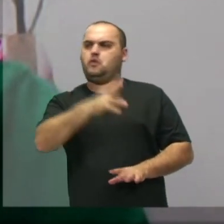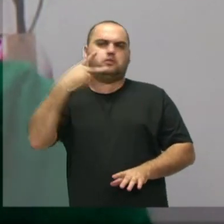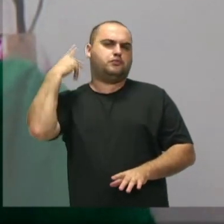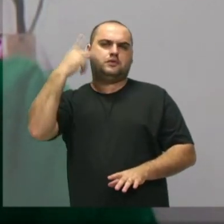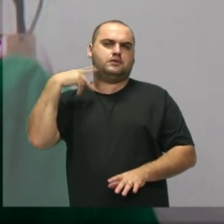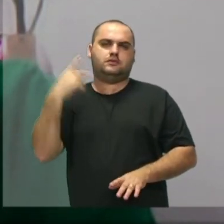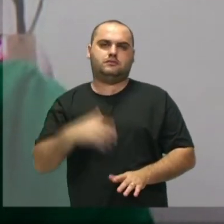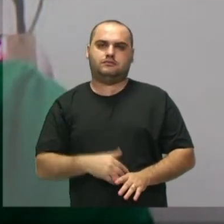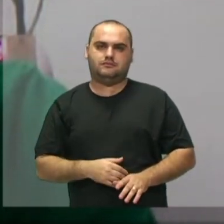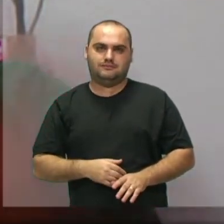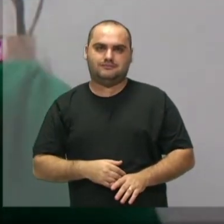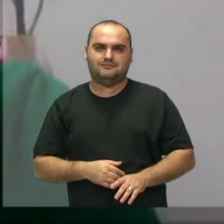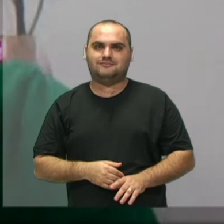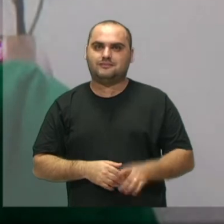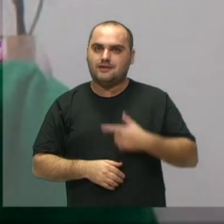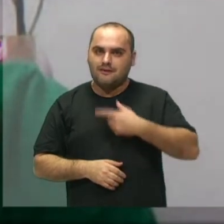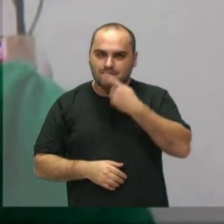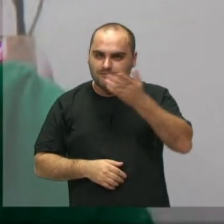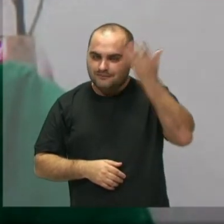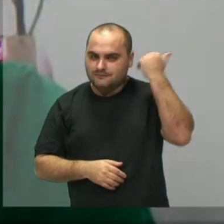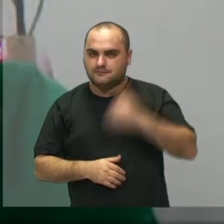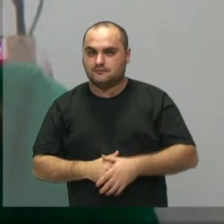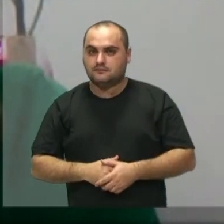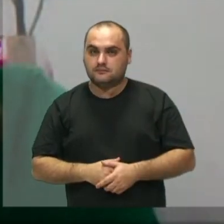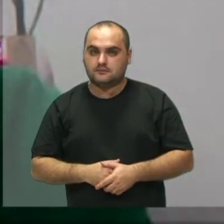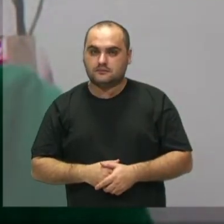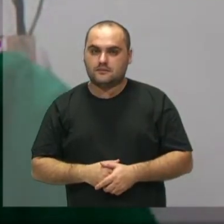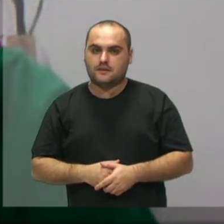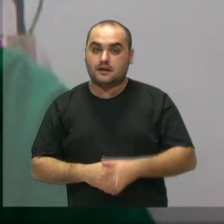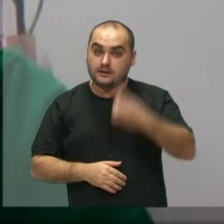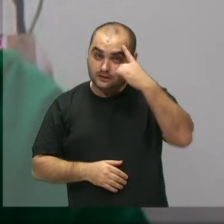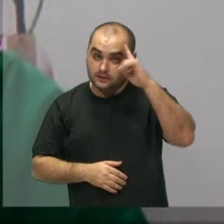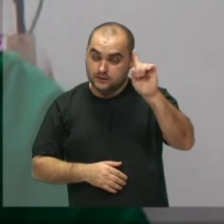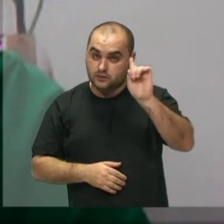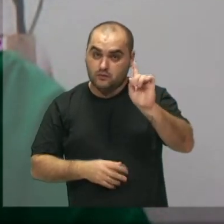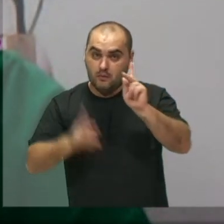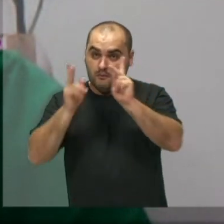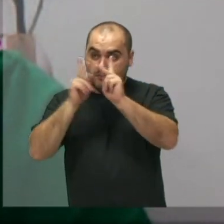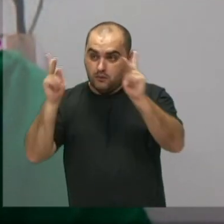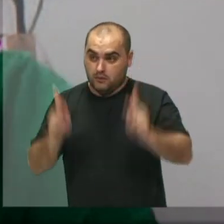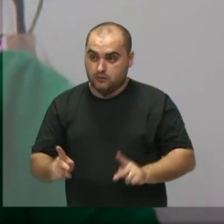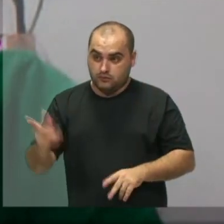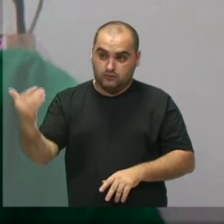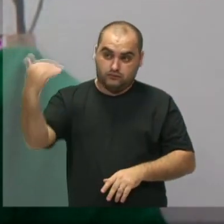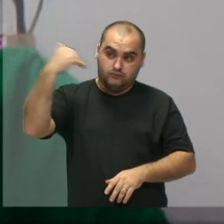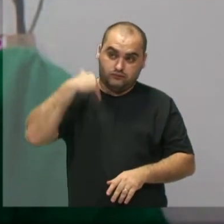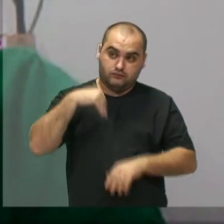falava. E chegou um dia, teve um procurador que me disse assim, Cris,